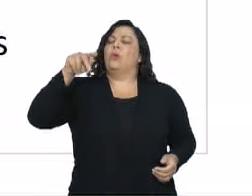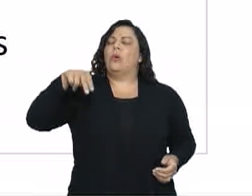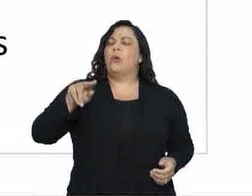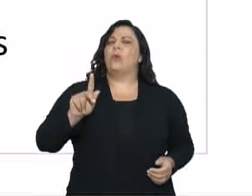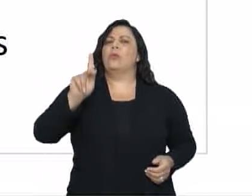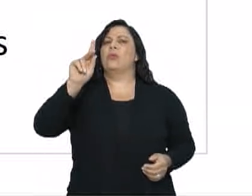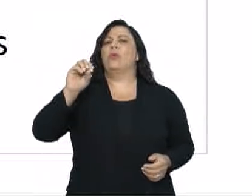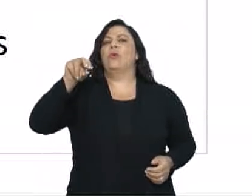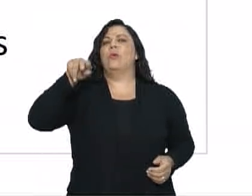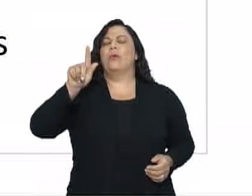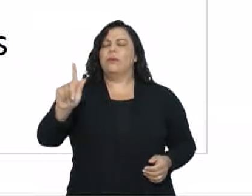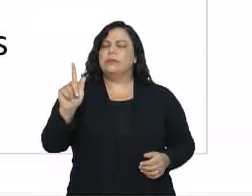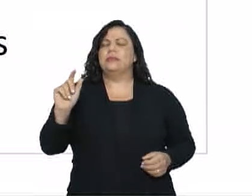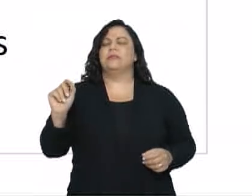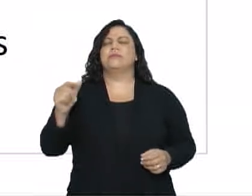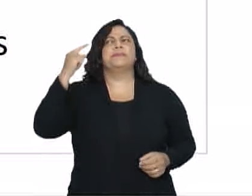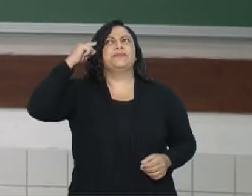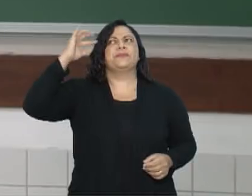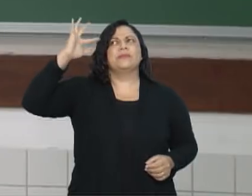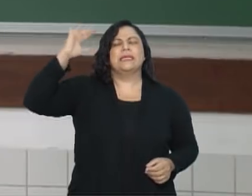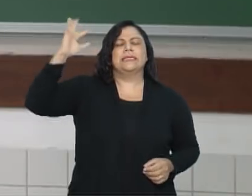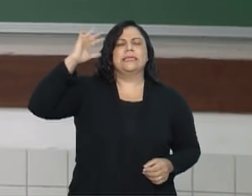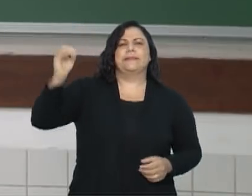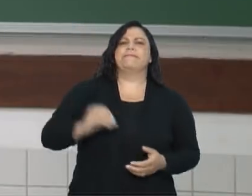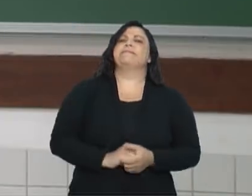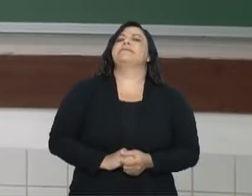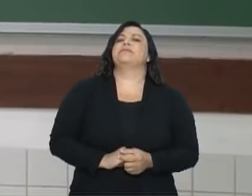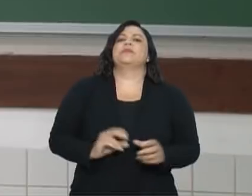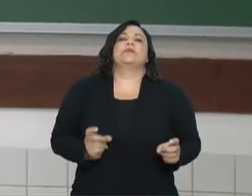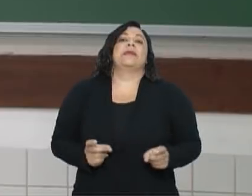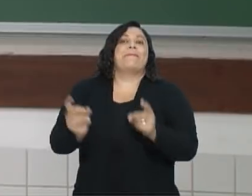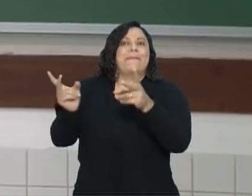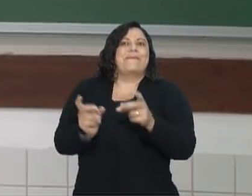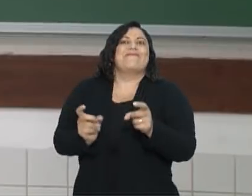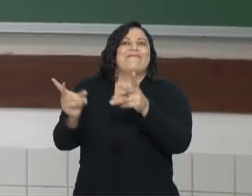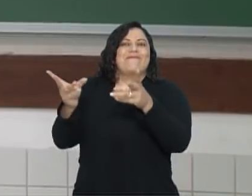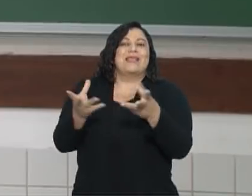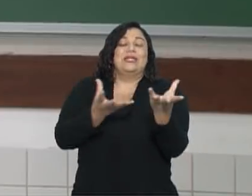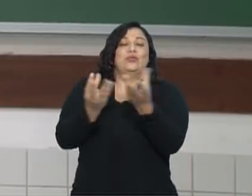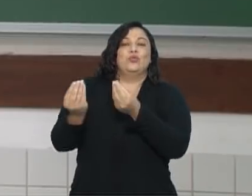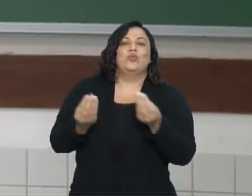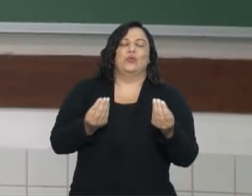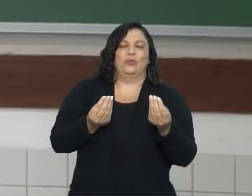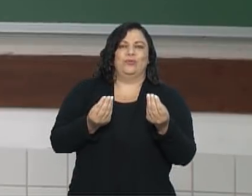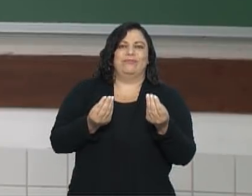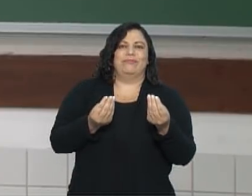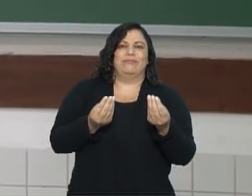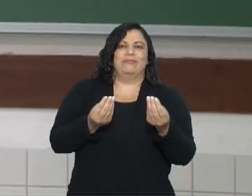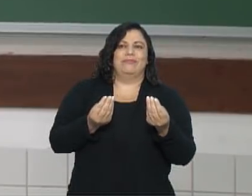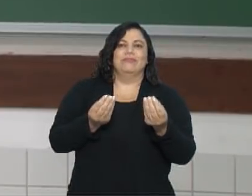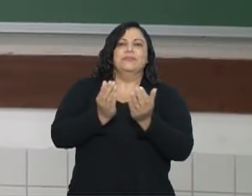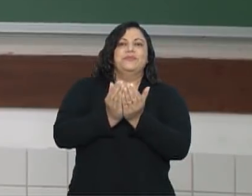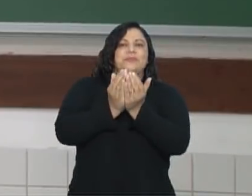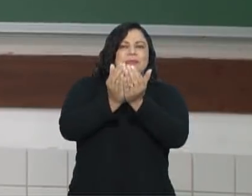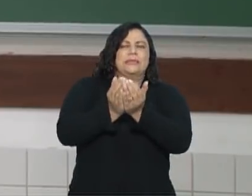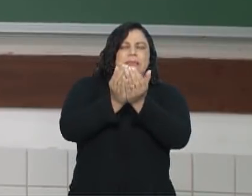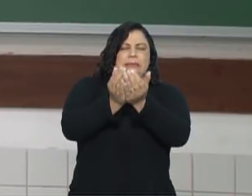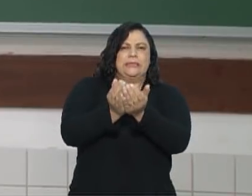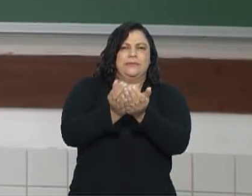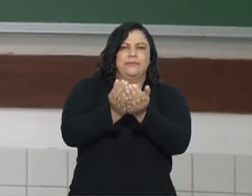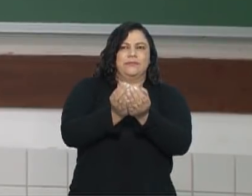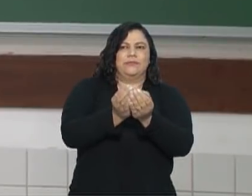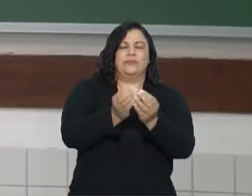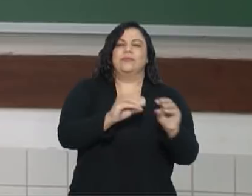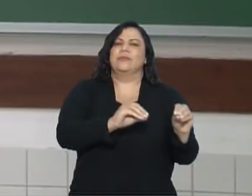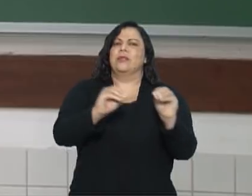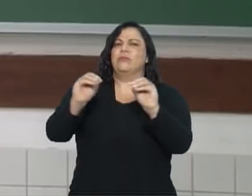se exporta. Se eu exporto muito produtos acabados, por exemplo, um passador de slides, um telefone,